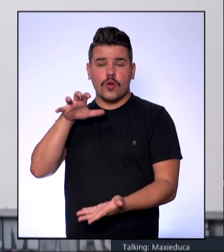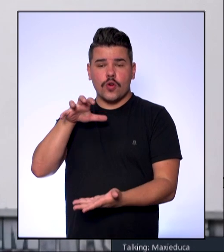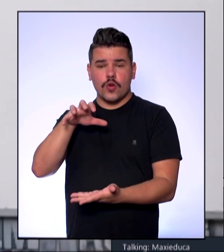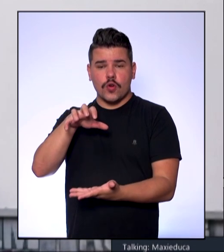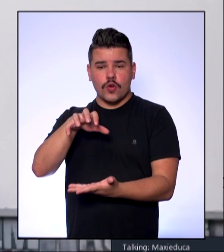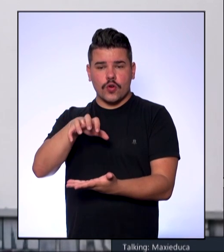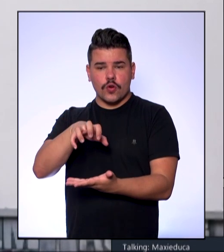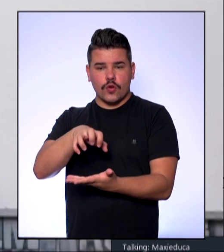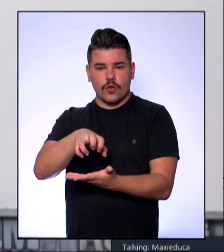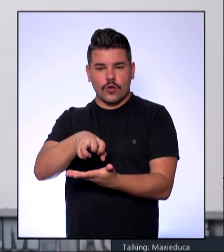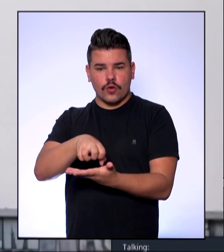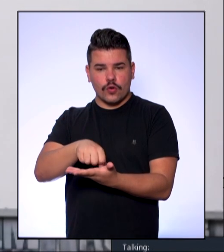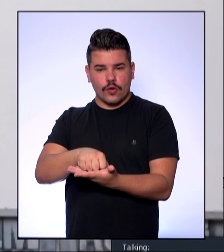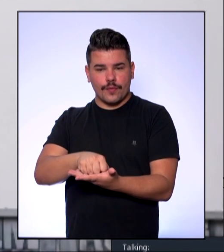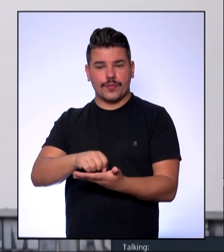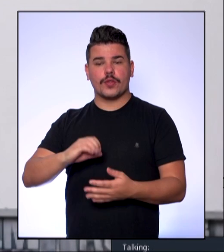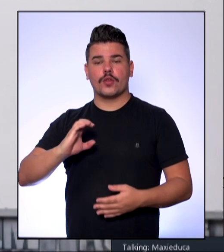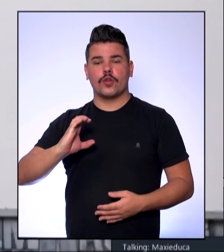colonização,